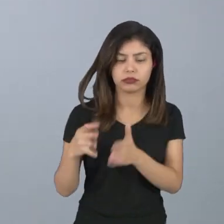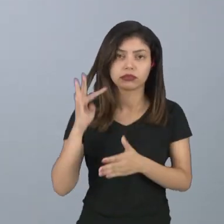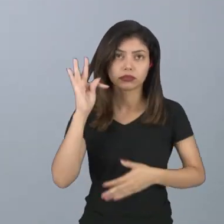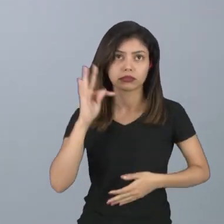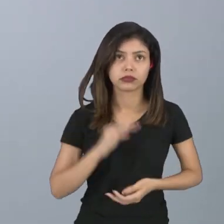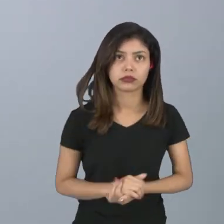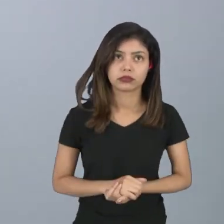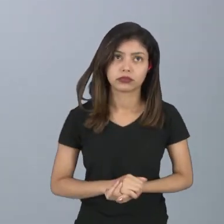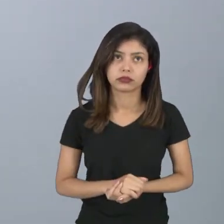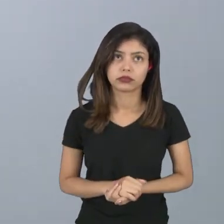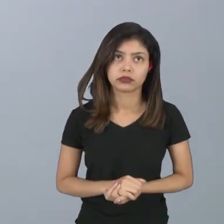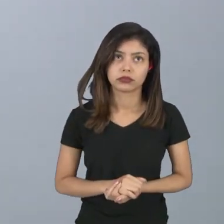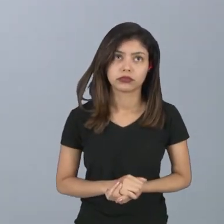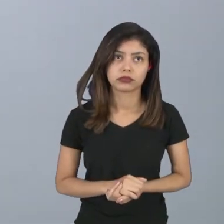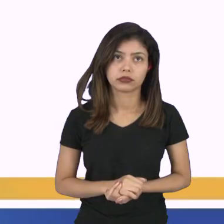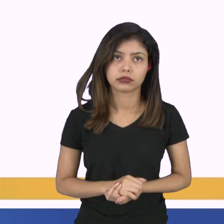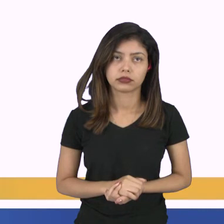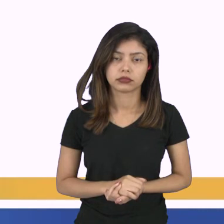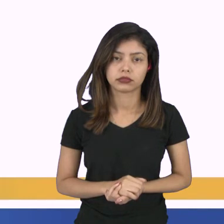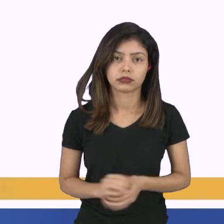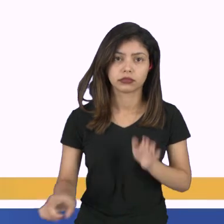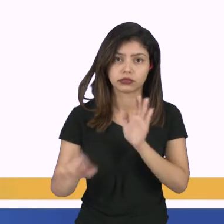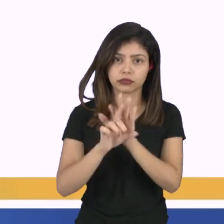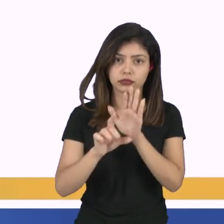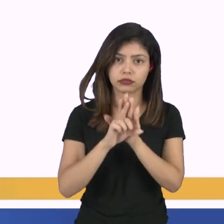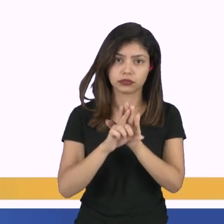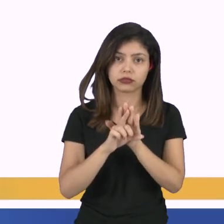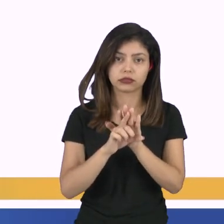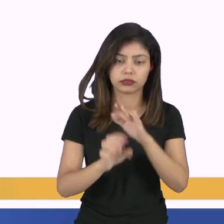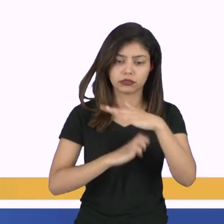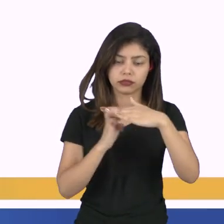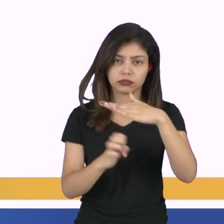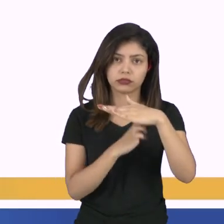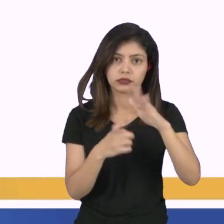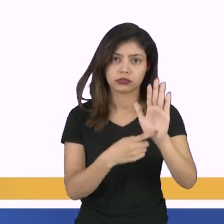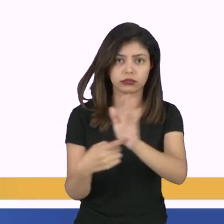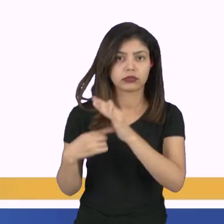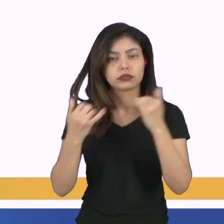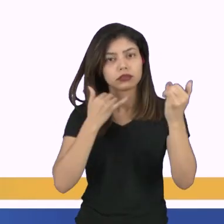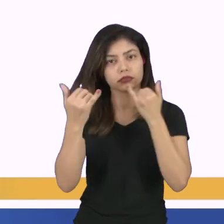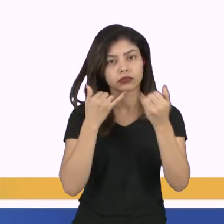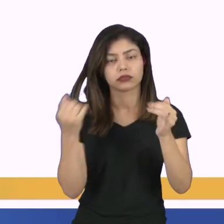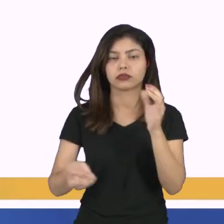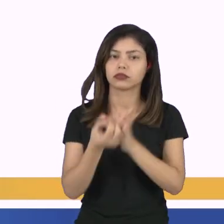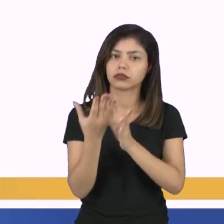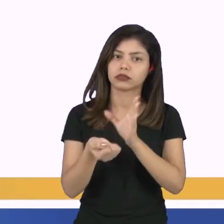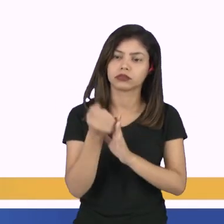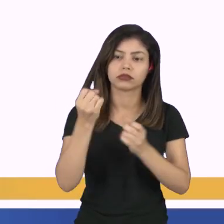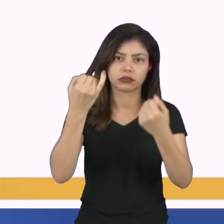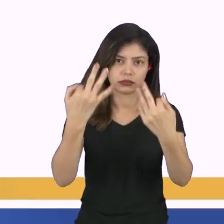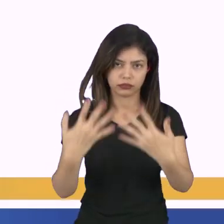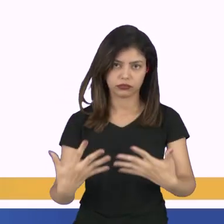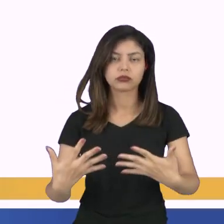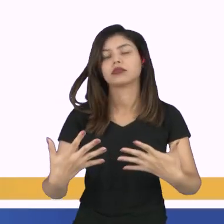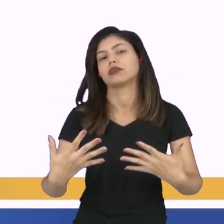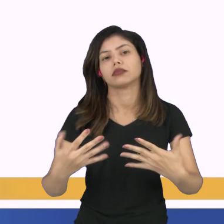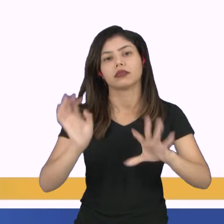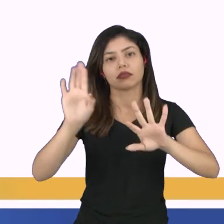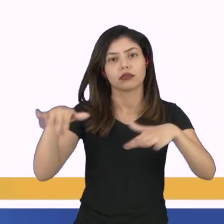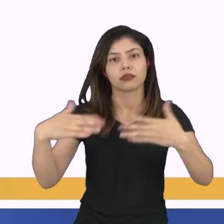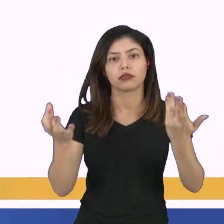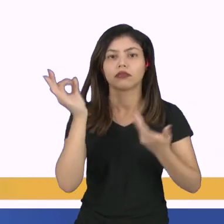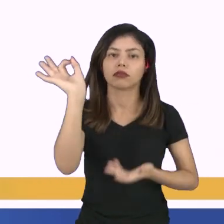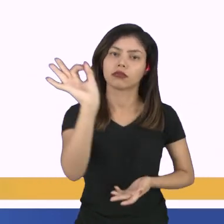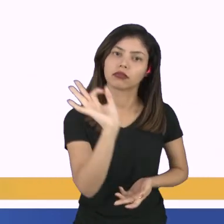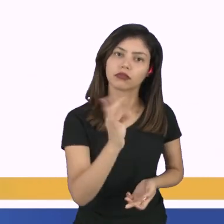transgênicos, certo? E aí, essa lei ela exige que as empresas exibam informações, ou seja, no produto vai ter lá a informação, qual é a porcentagem